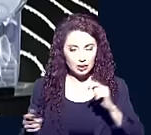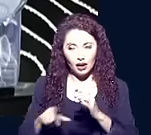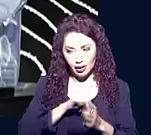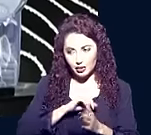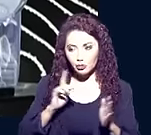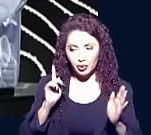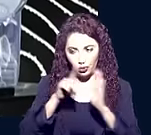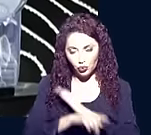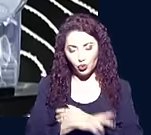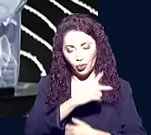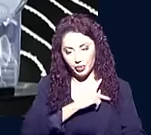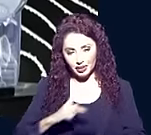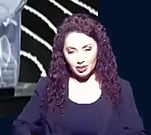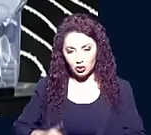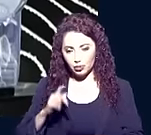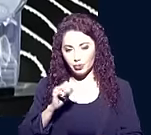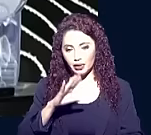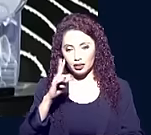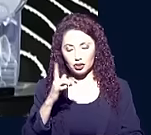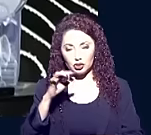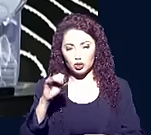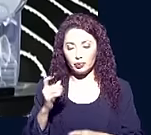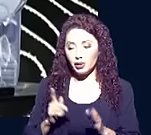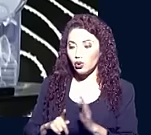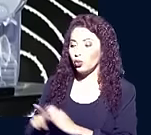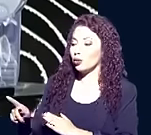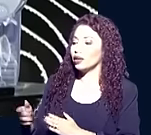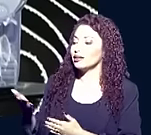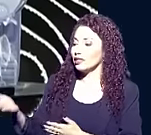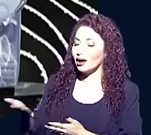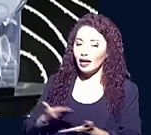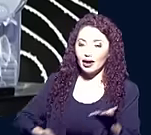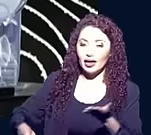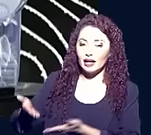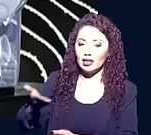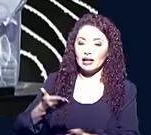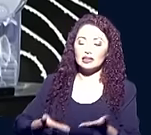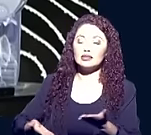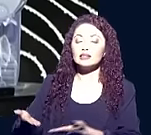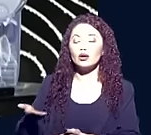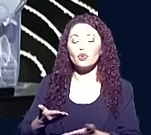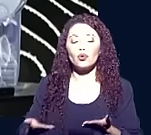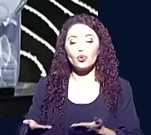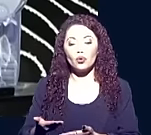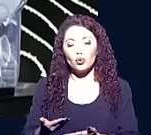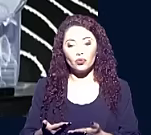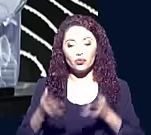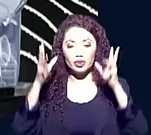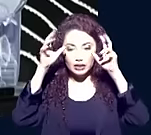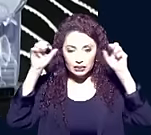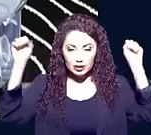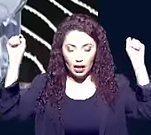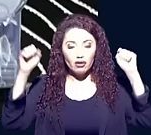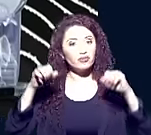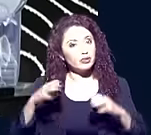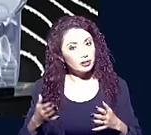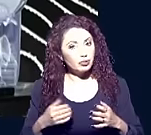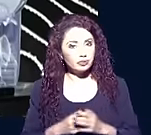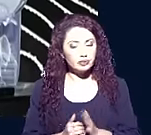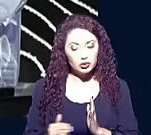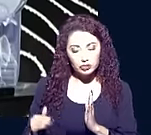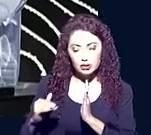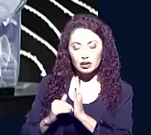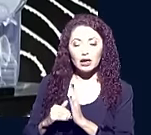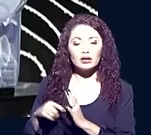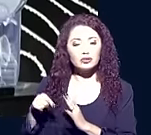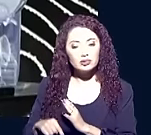entrevista antes do senhor sobre a relação com o STF né o ministro Barroso já tá aqui na primeira fileira mas o O Senado principalmente vem comprando